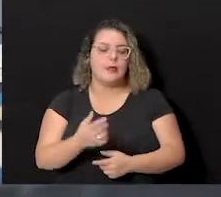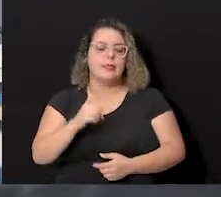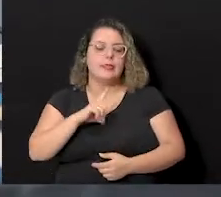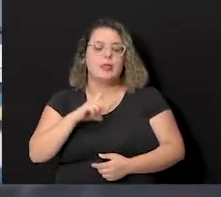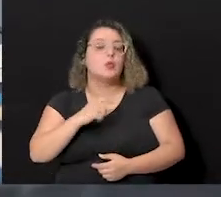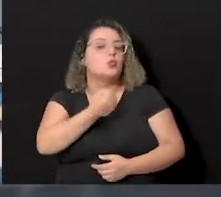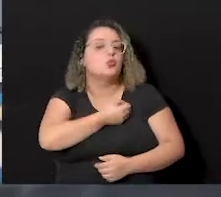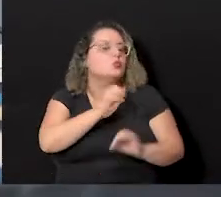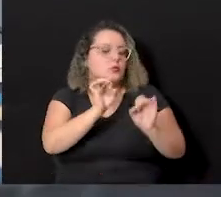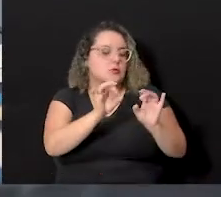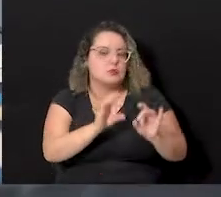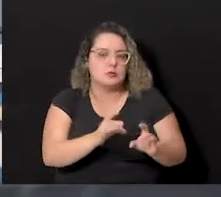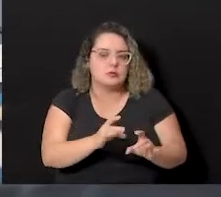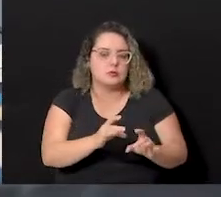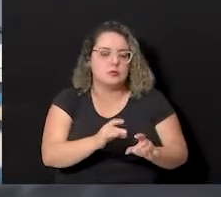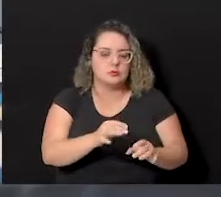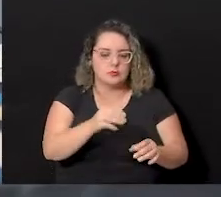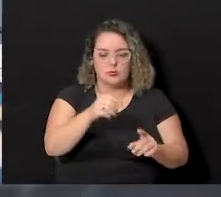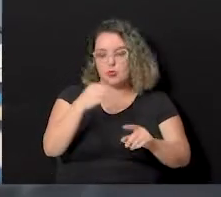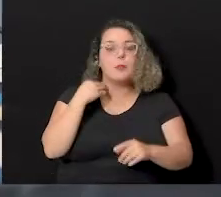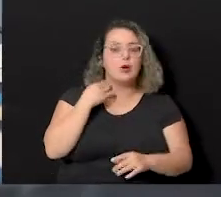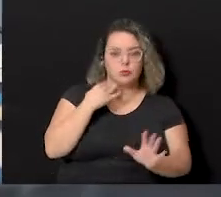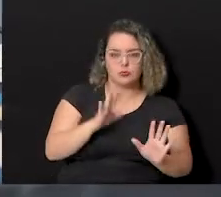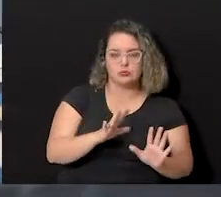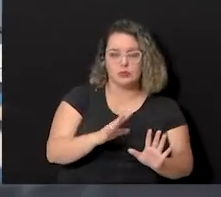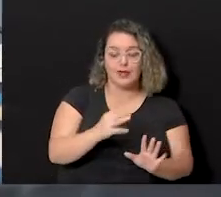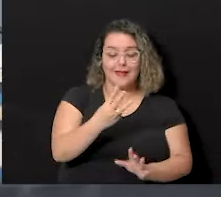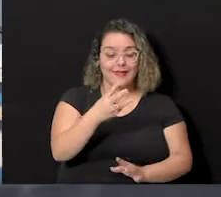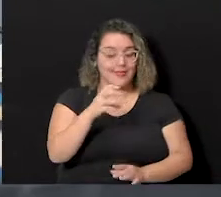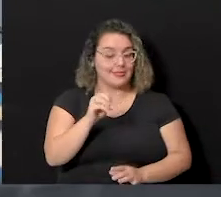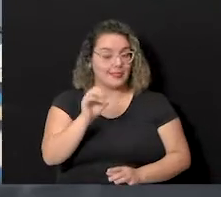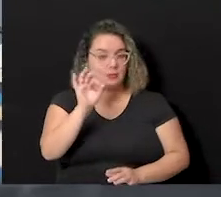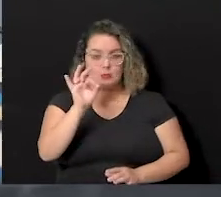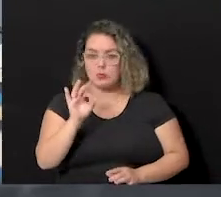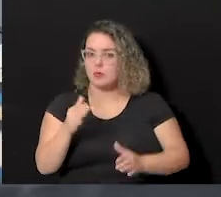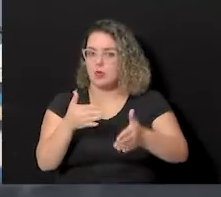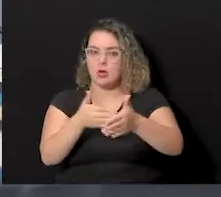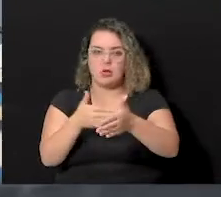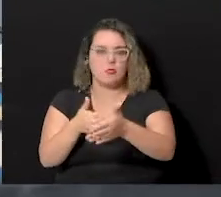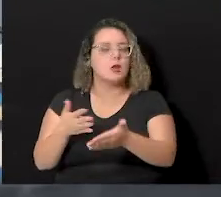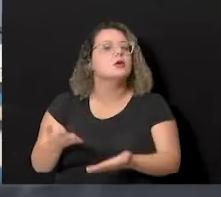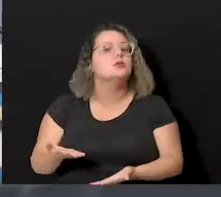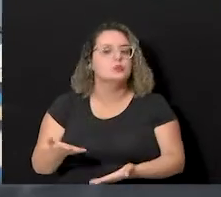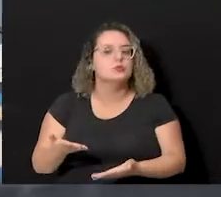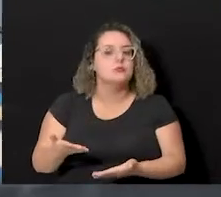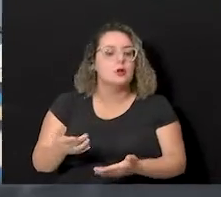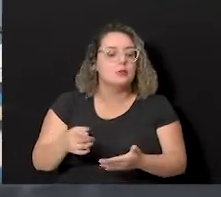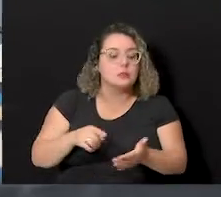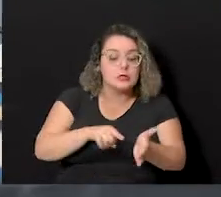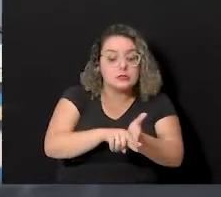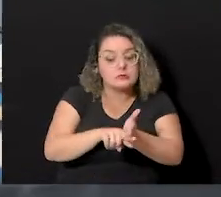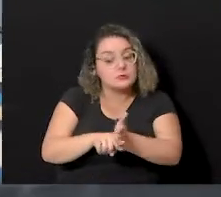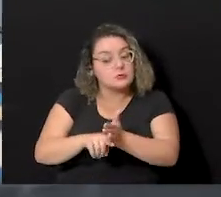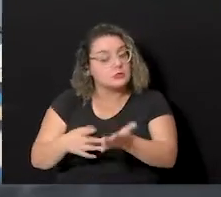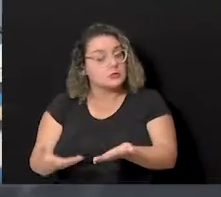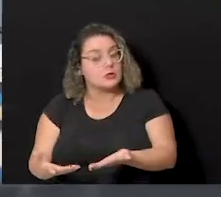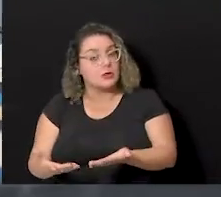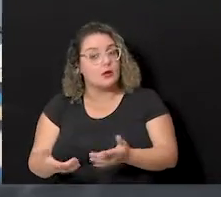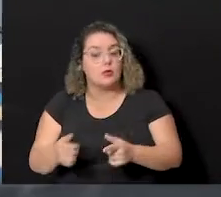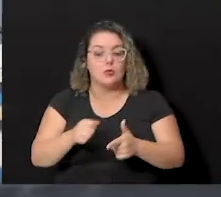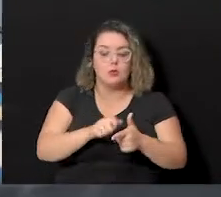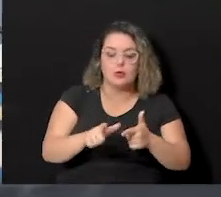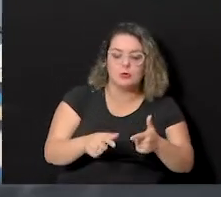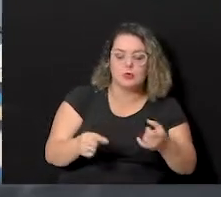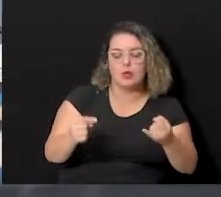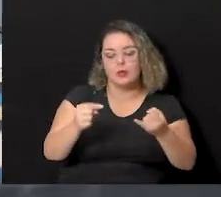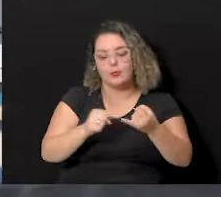tanto na minha conta, 30% disso é o meu limite. E aí você começa a fazer os estudos. Então, um aluguel